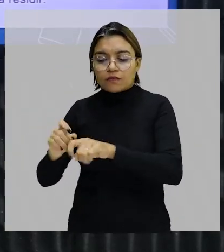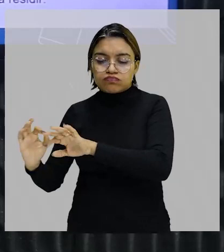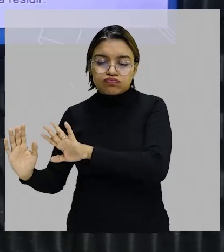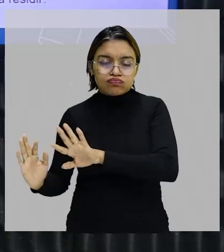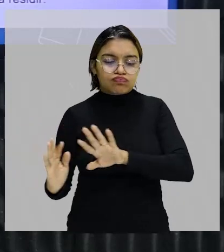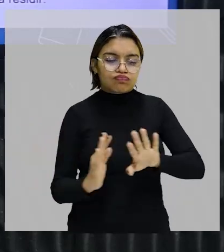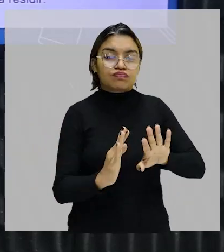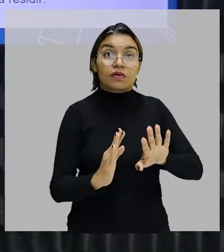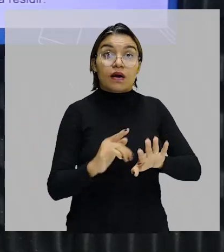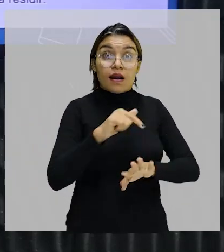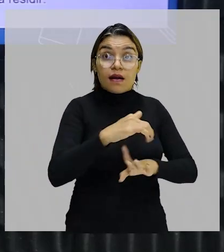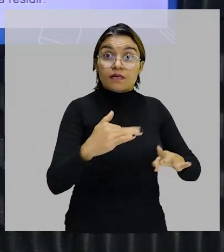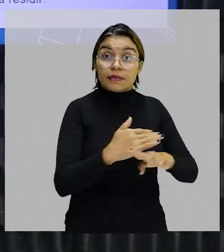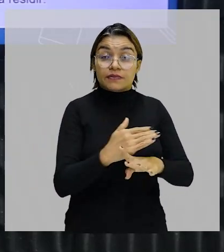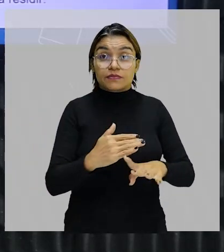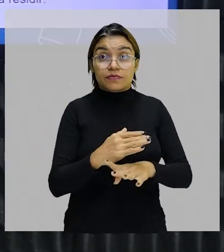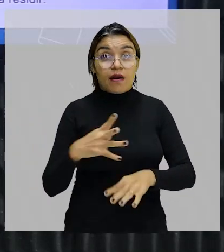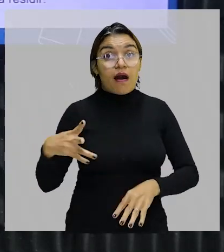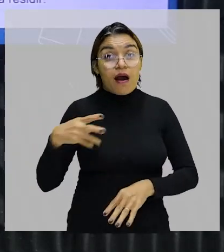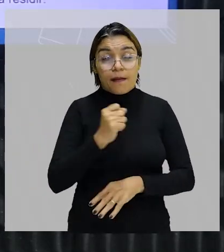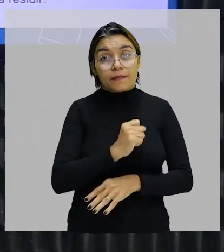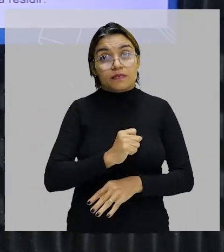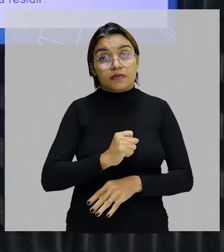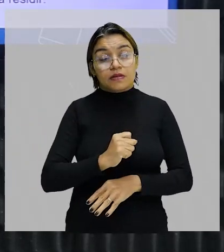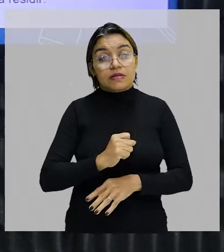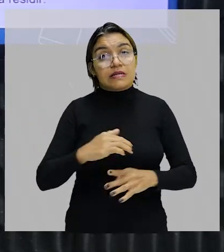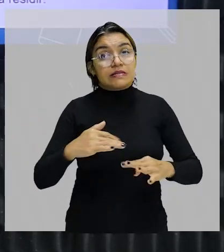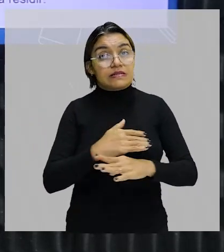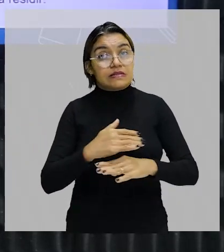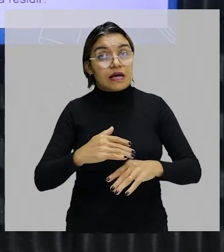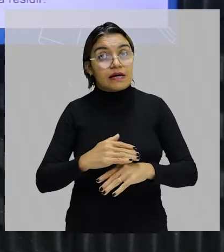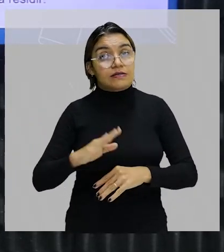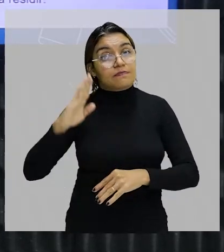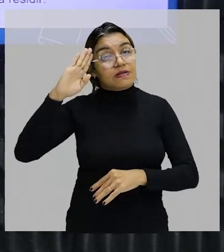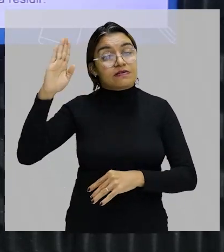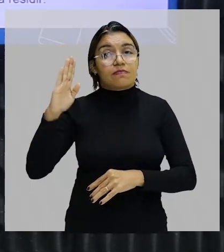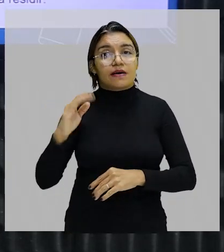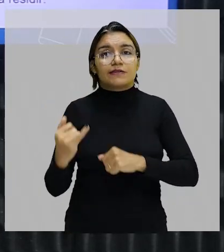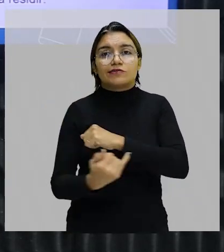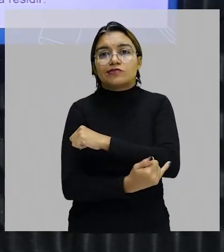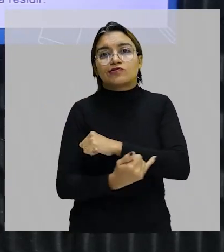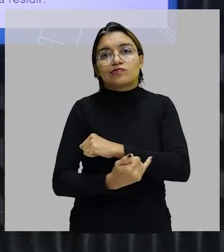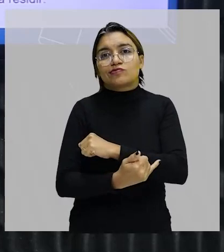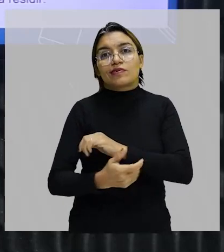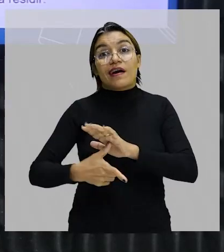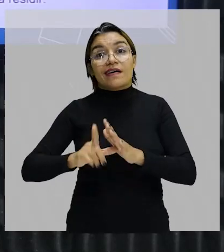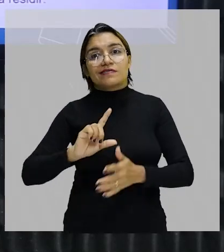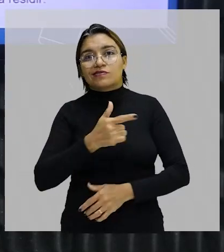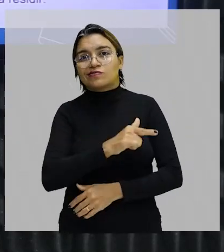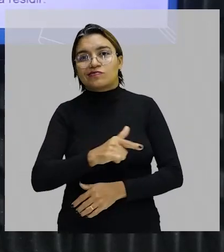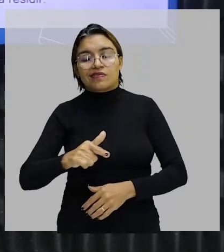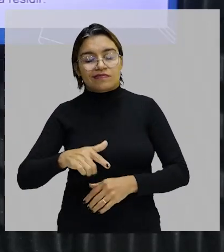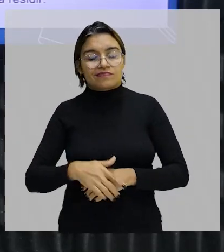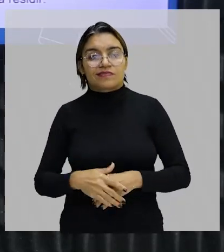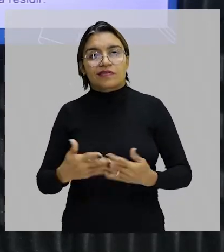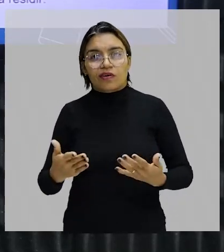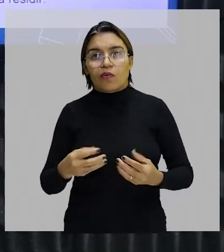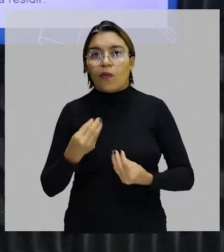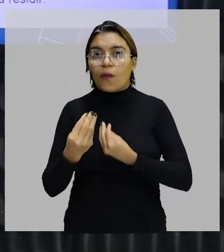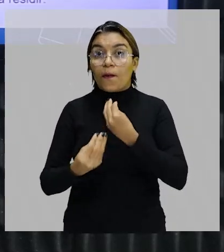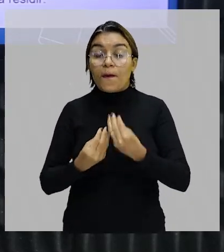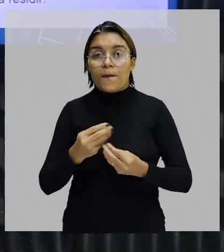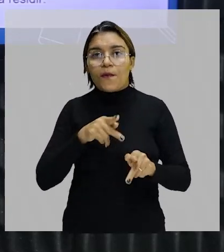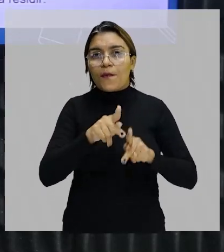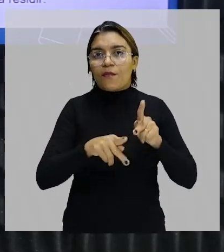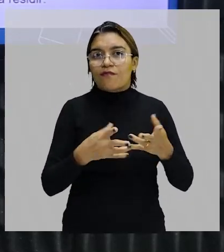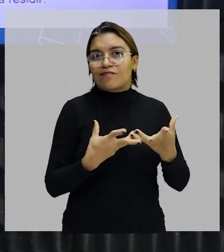espaço urbano e as principais cidades não tinham infraestrutura e planejamento adequado para receber esse grande contingente